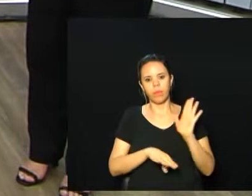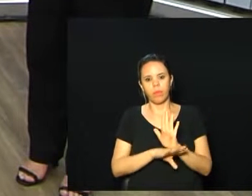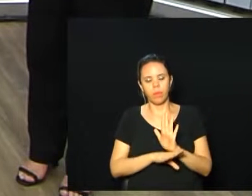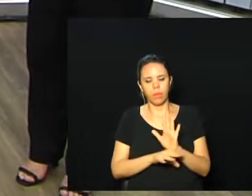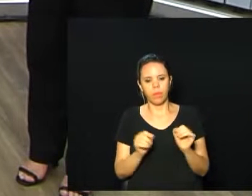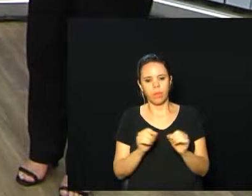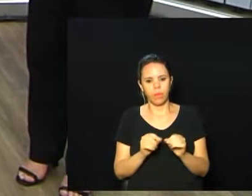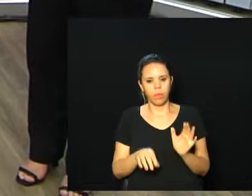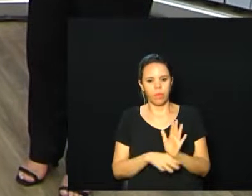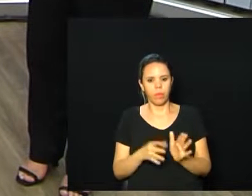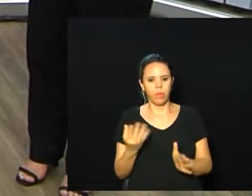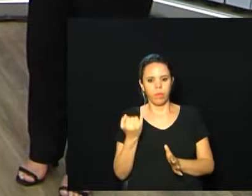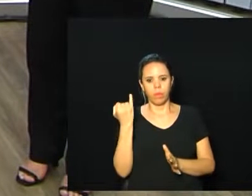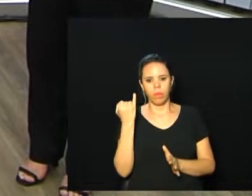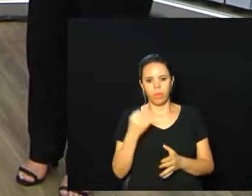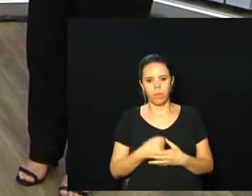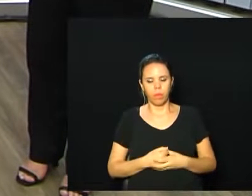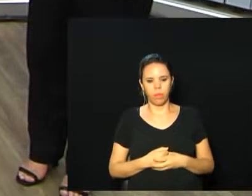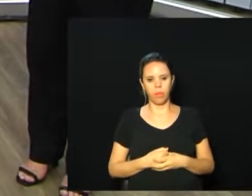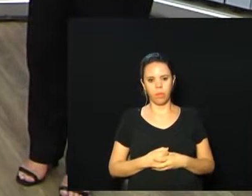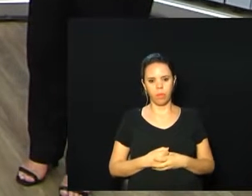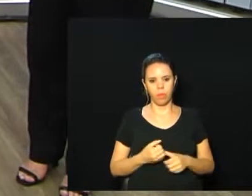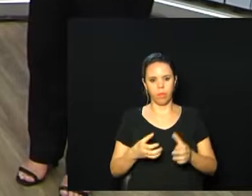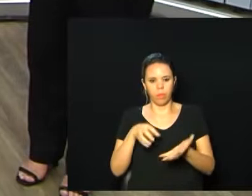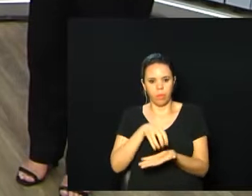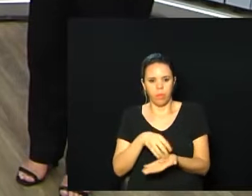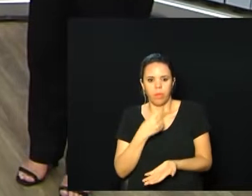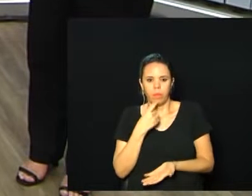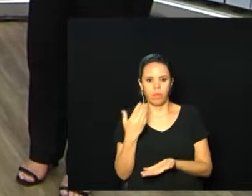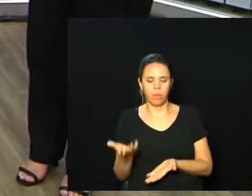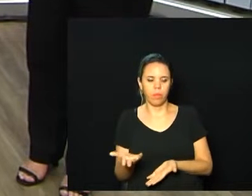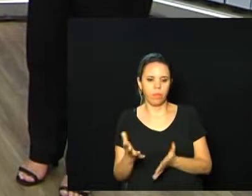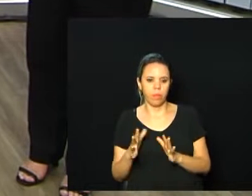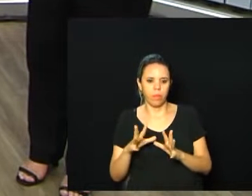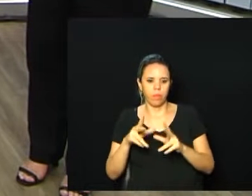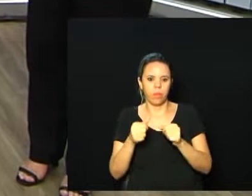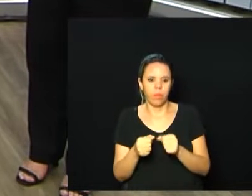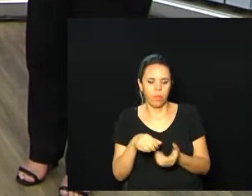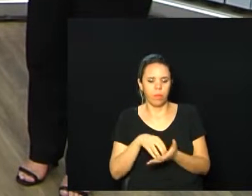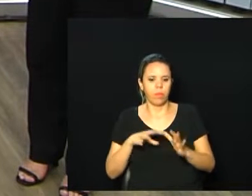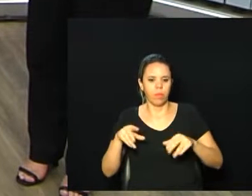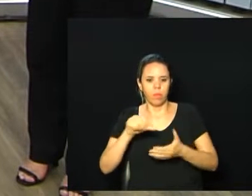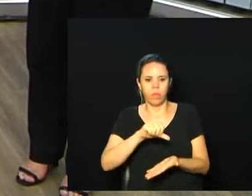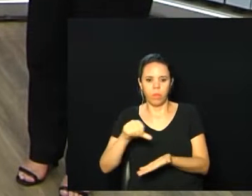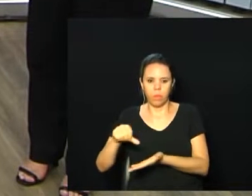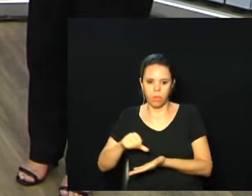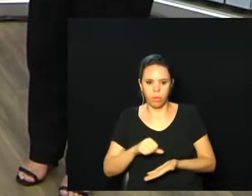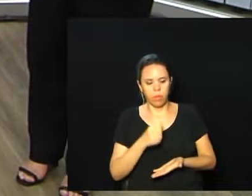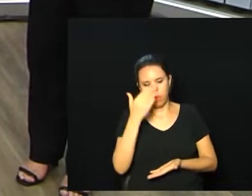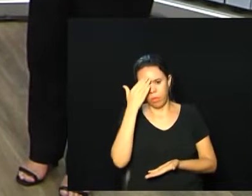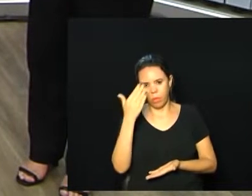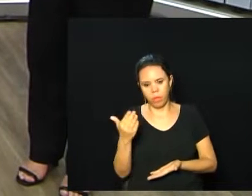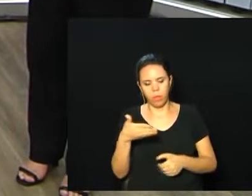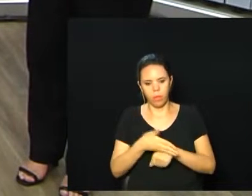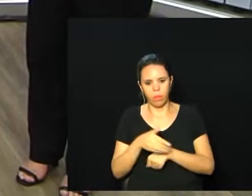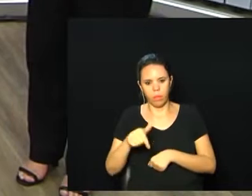faz a sua parte, que vai ser muito importante, não só para o Hemocentro de Campinas, mas também para o Hemocentro de toda a região. André, muito obrigada pela